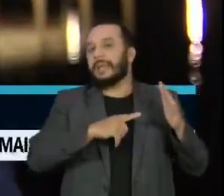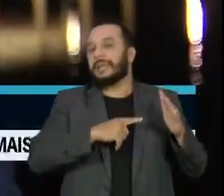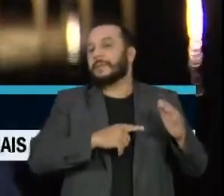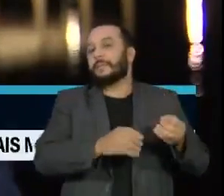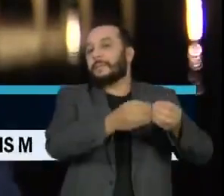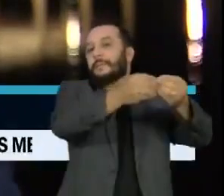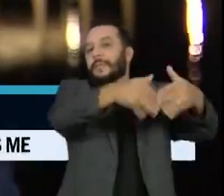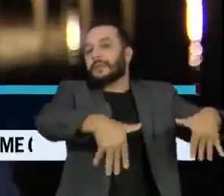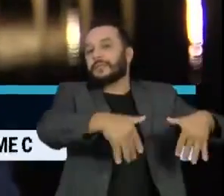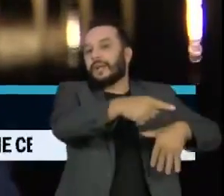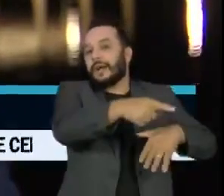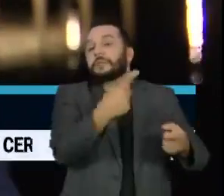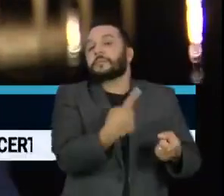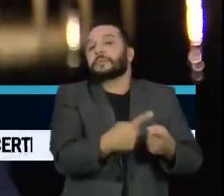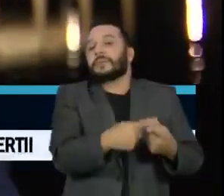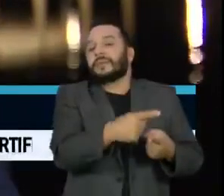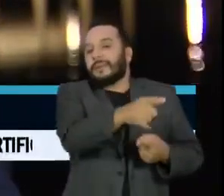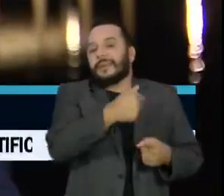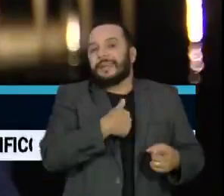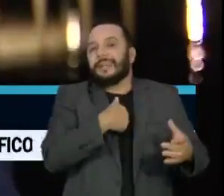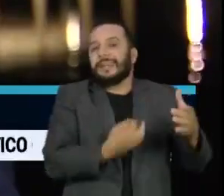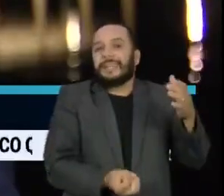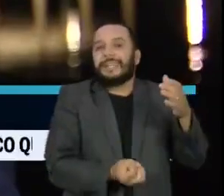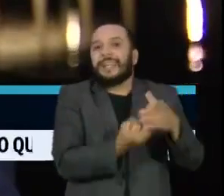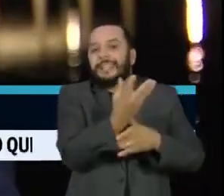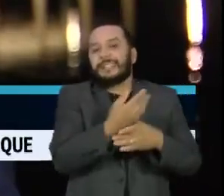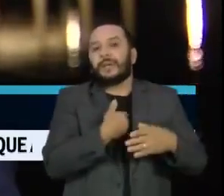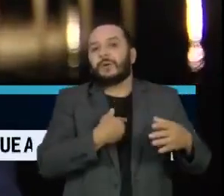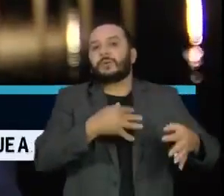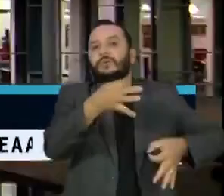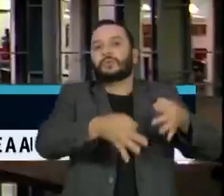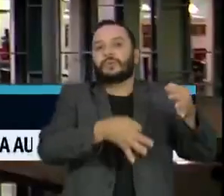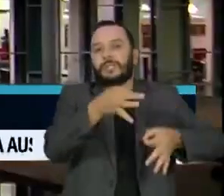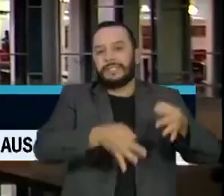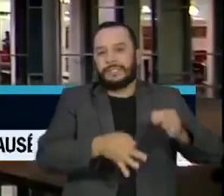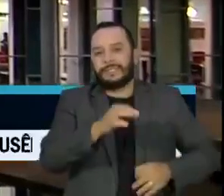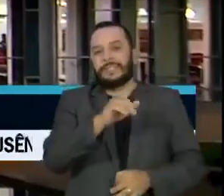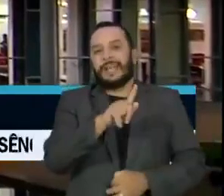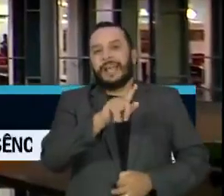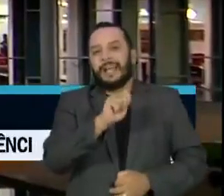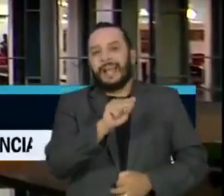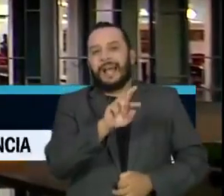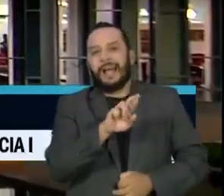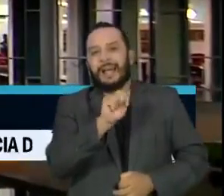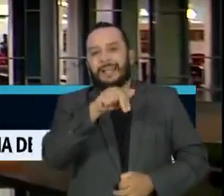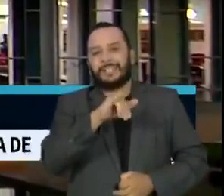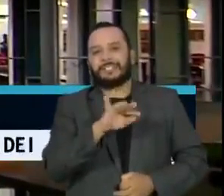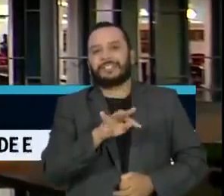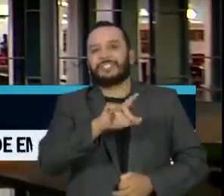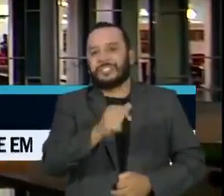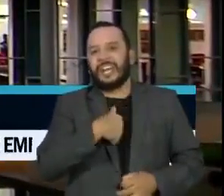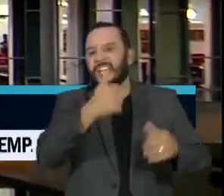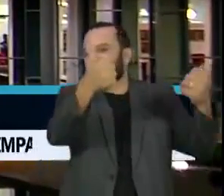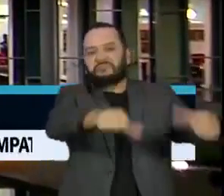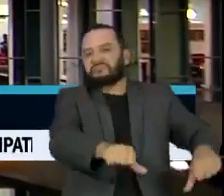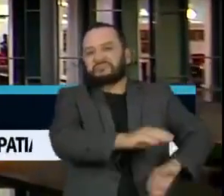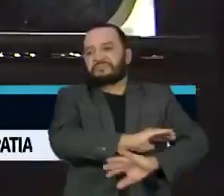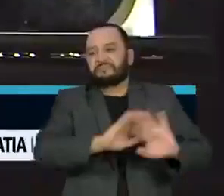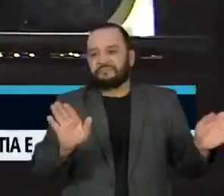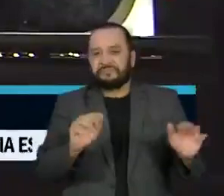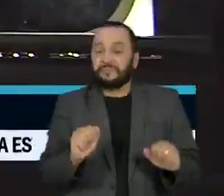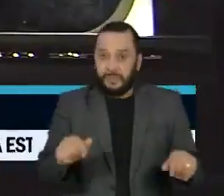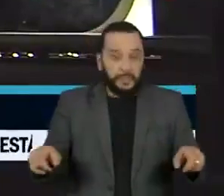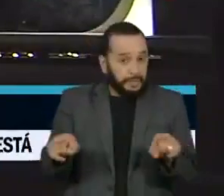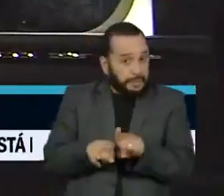acentuaram desde que decidiu suspender a implementação dos juízes de garantia. O cargo criado pelo Congresso Nacional dentro do pacote